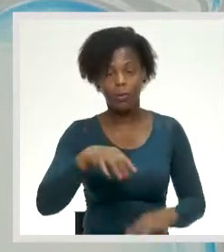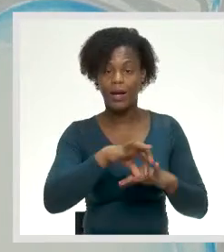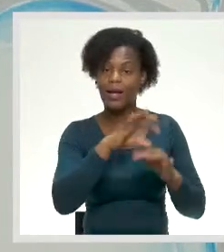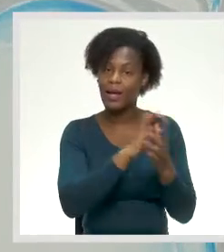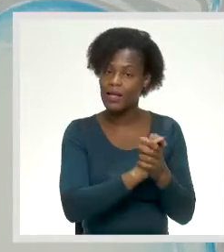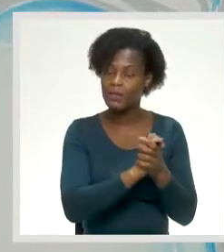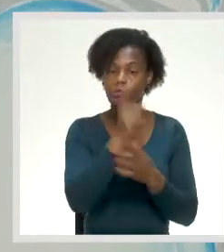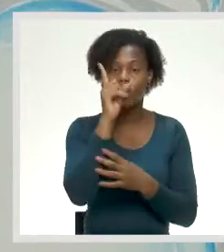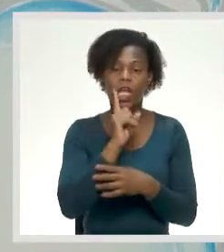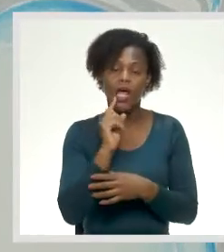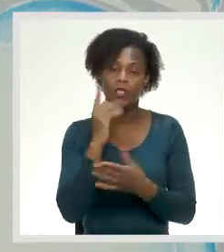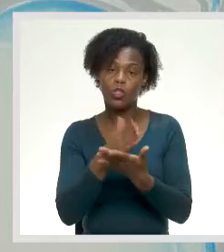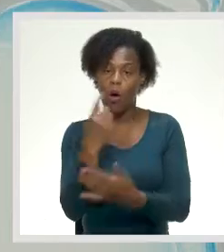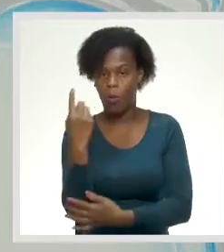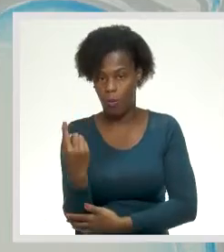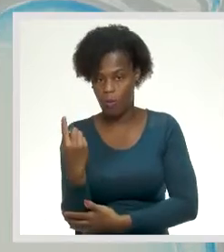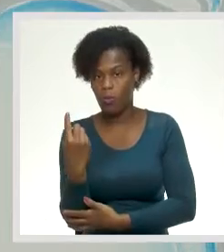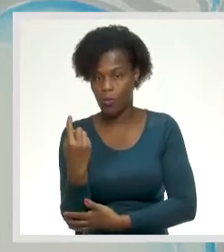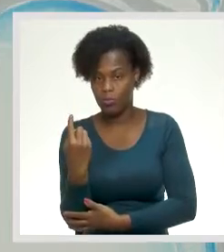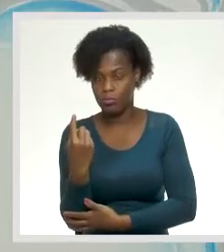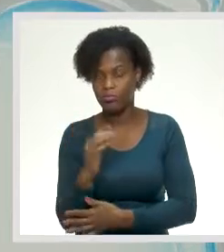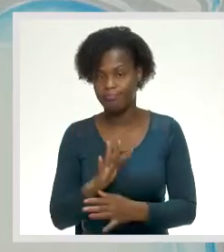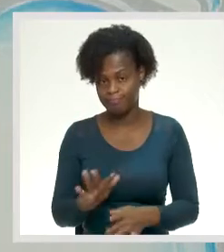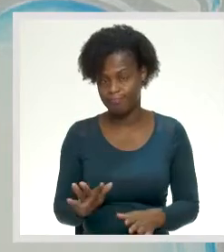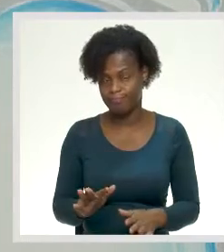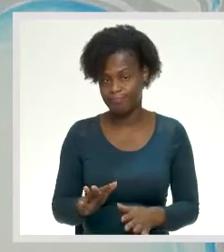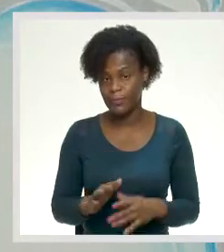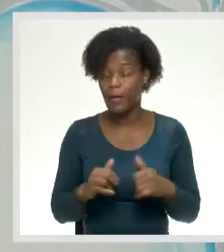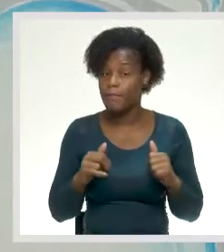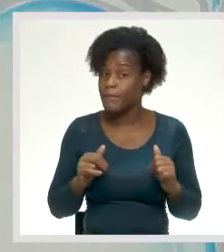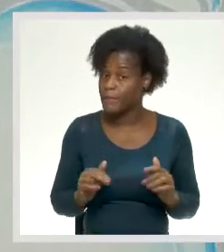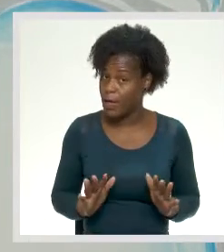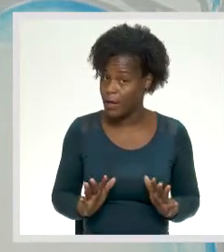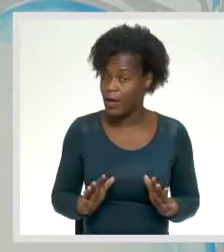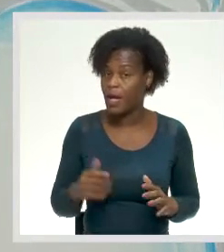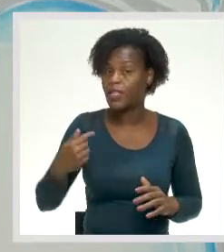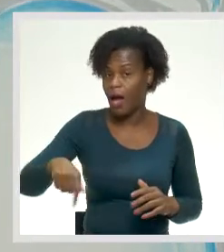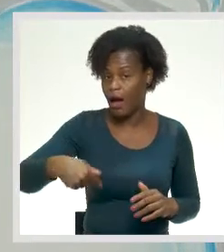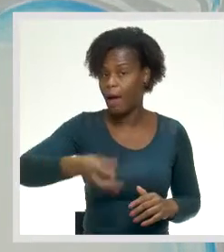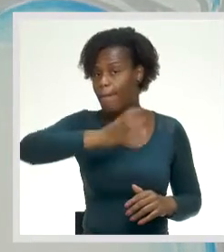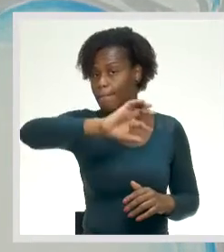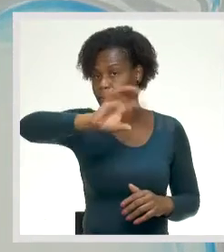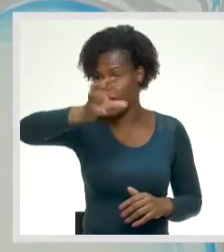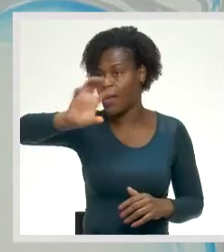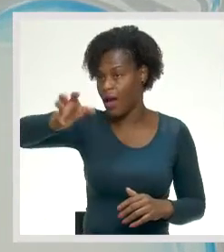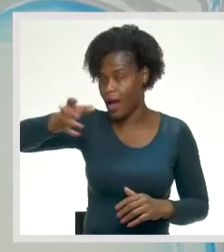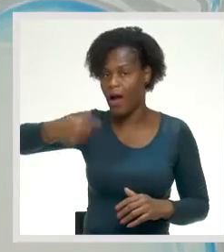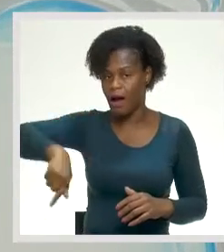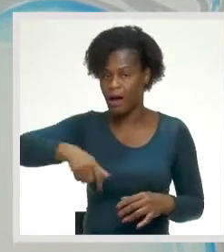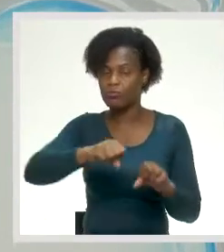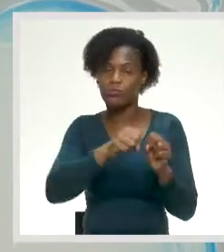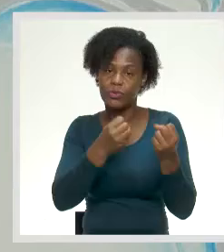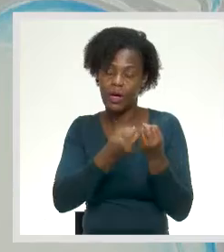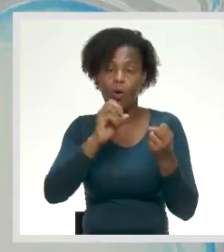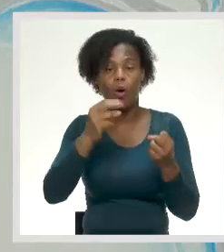se casar apenas com uma mulher só. No entanto, há países, ou há